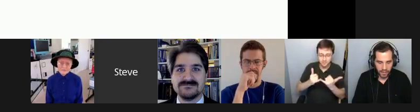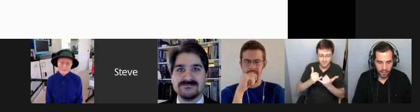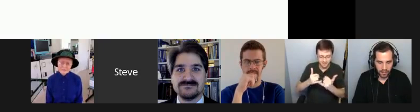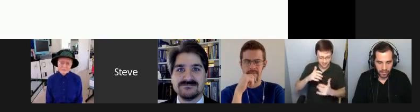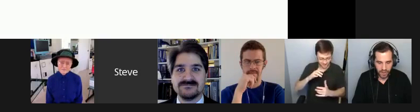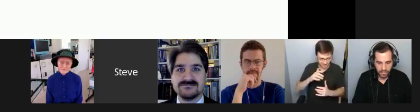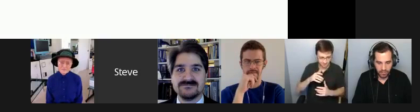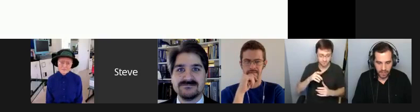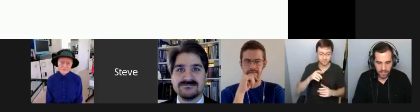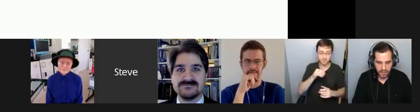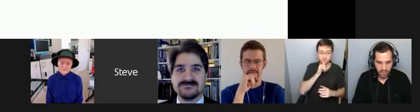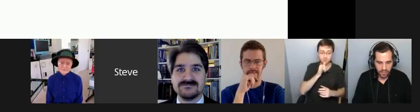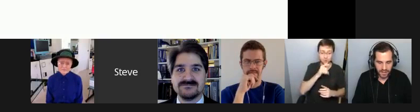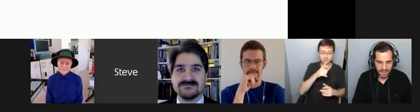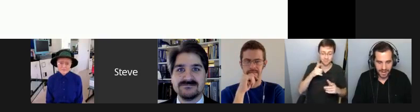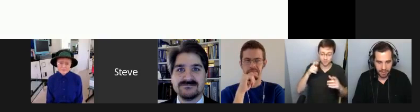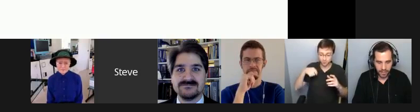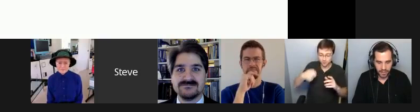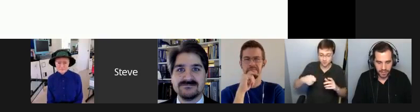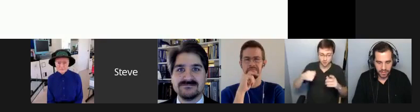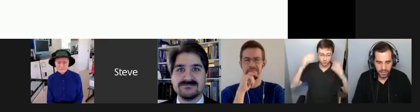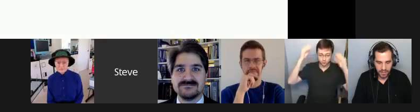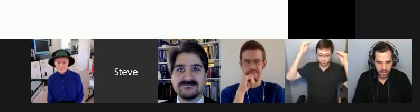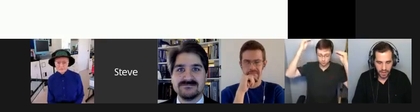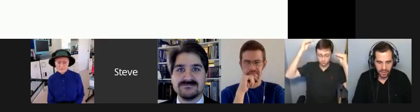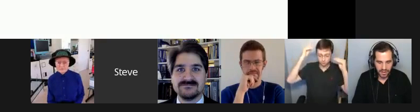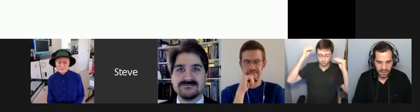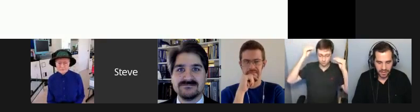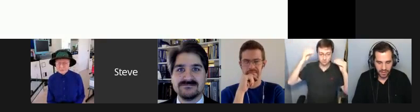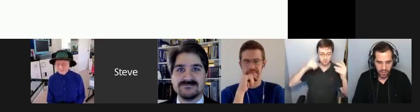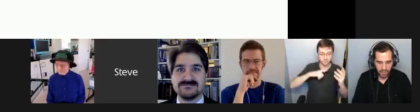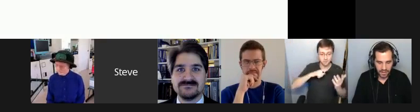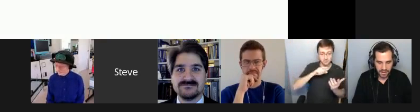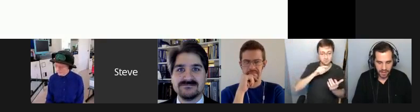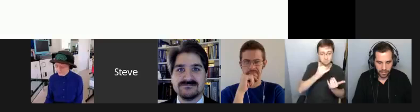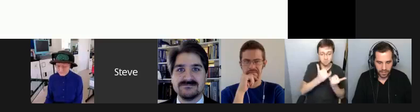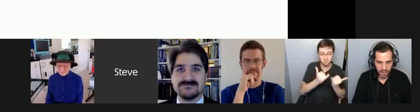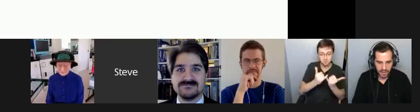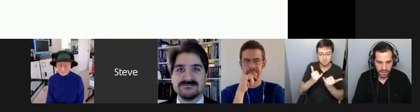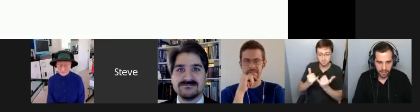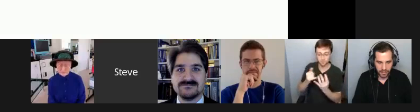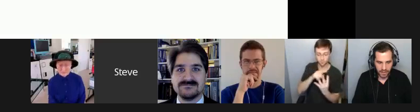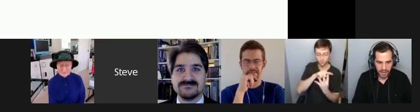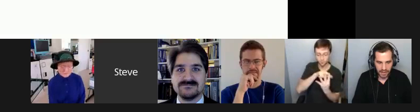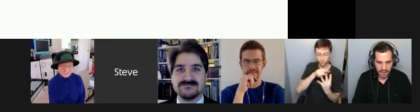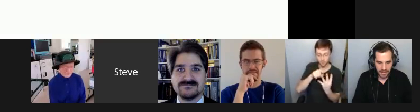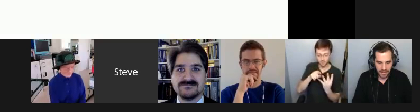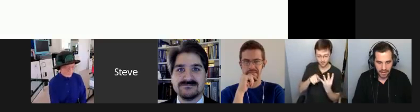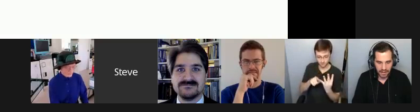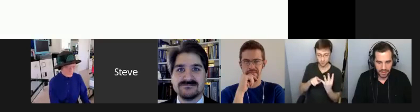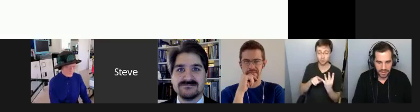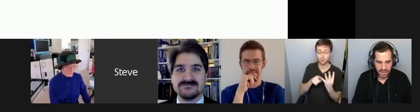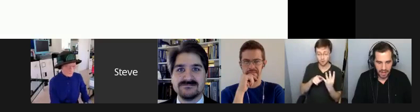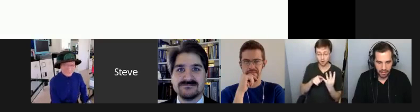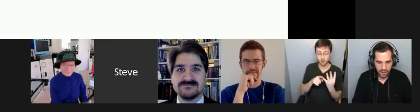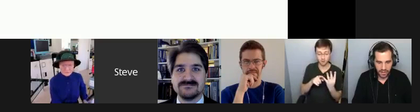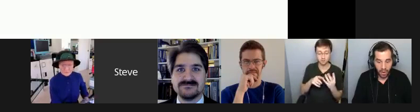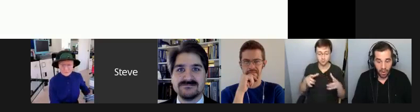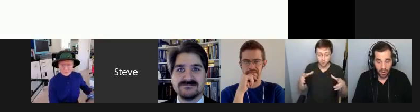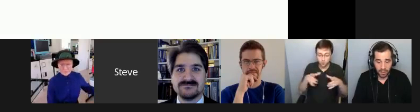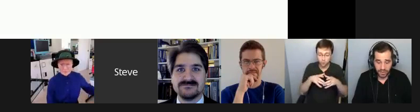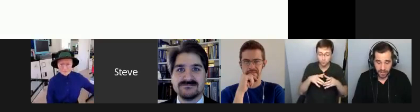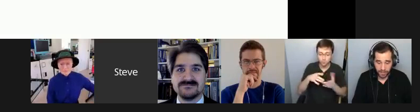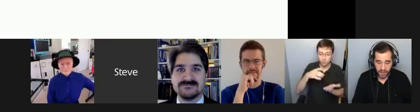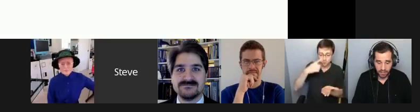Tem um momento de alguns exemplos, né, de transcrições de alguns exemplos. Por exemplo, este sinal onde